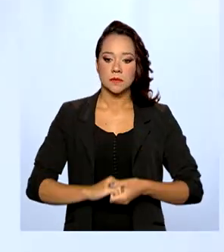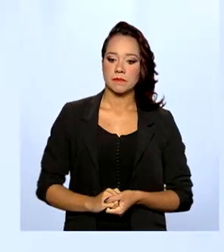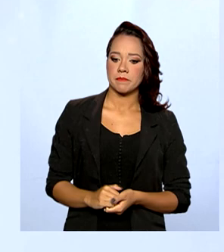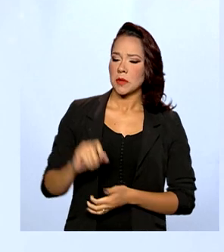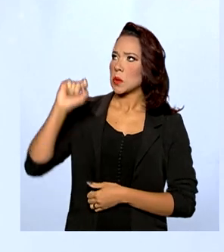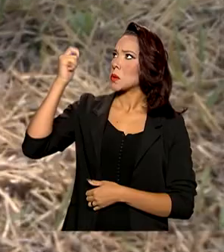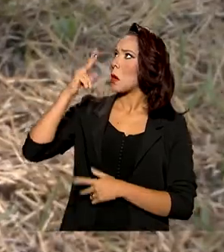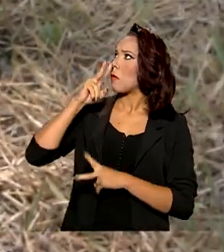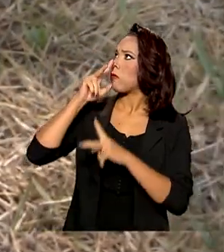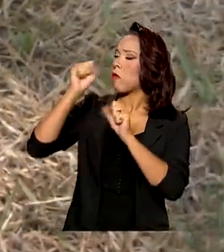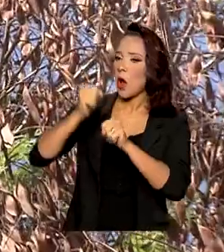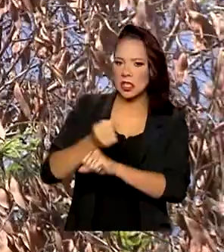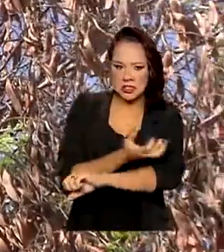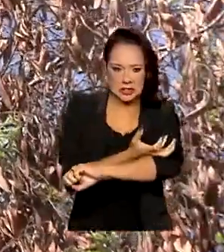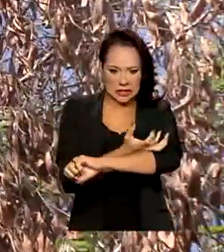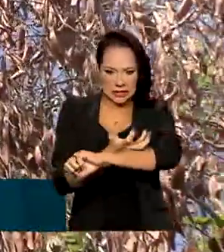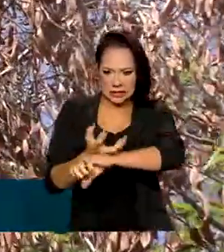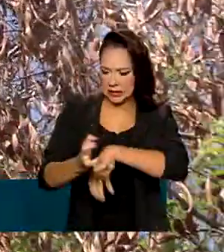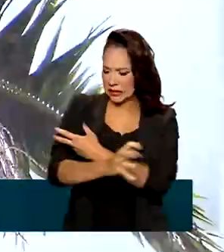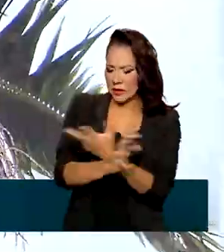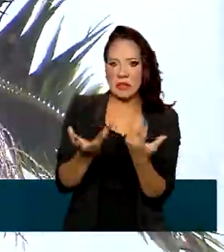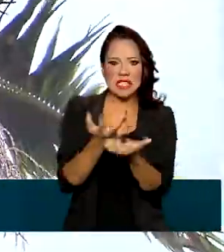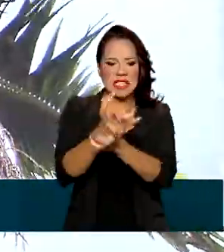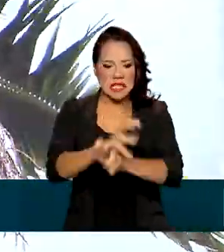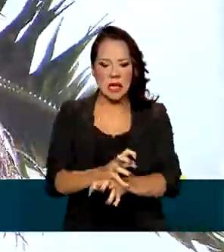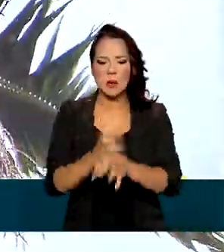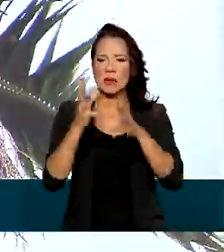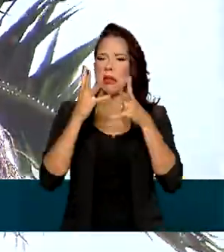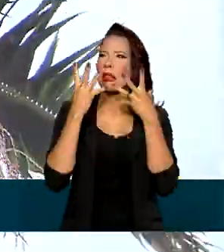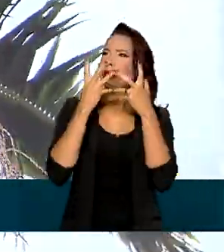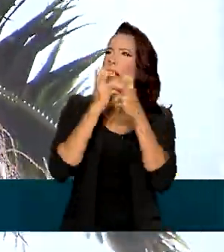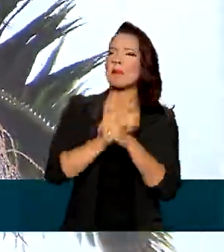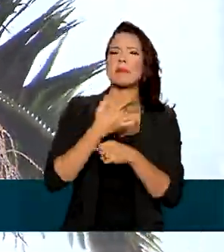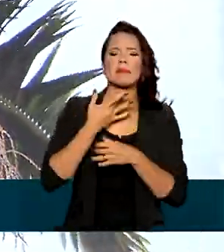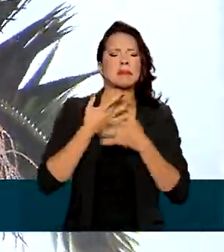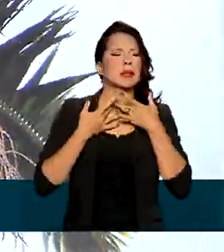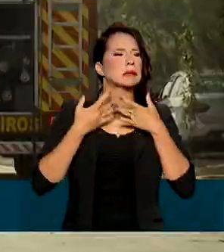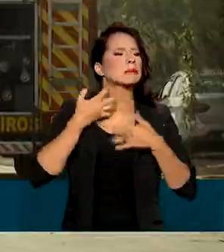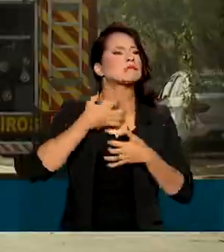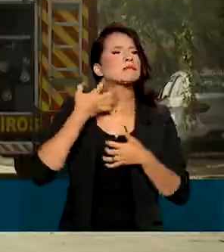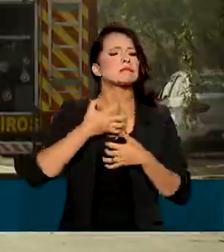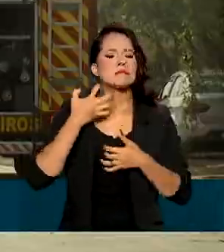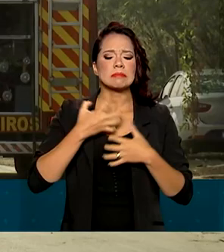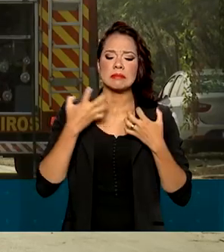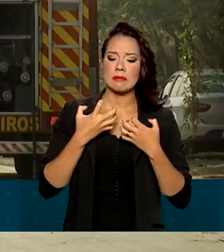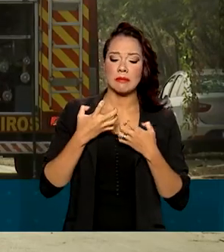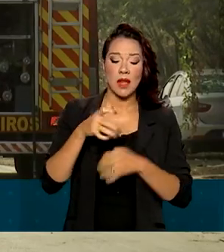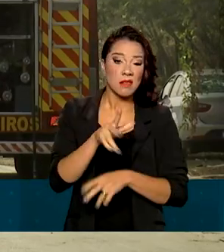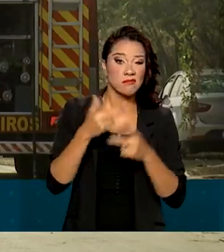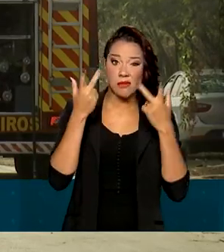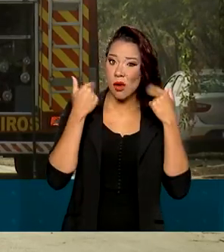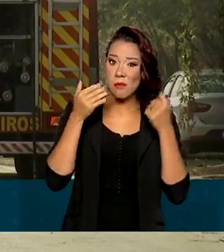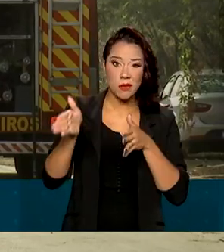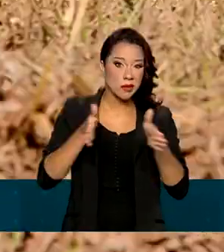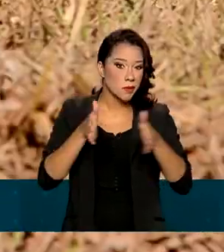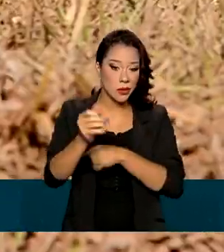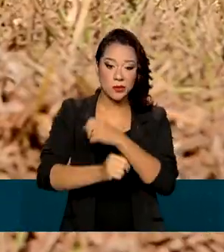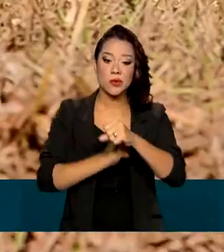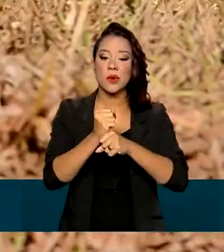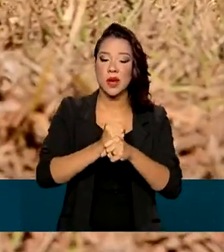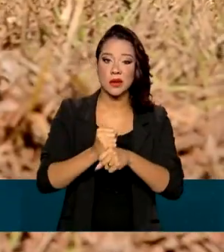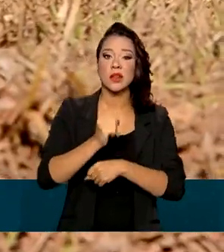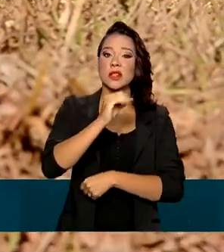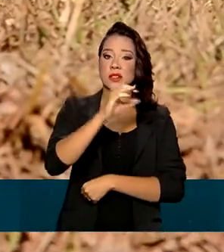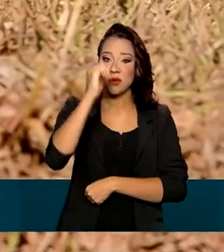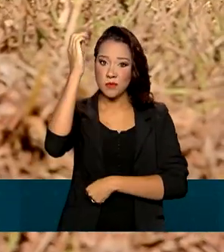é só um forte grama e folhas secas a seco garganta irritada cenário comum nesta época do ano